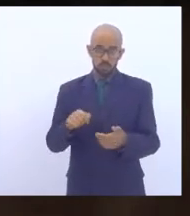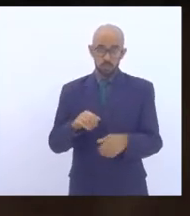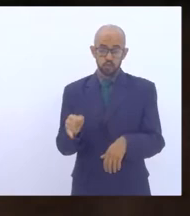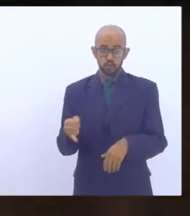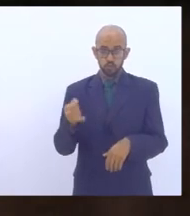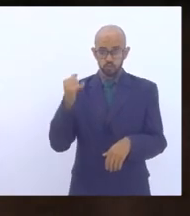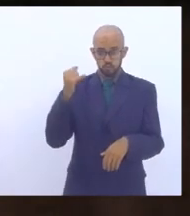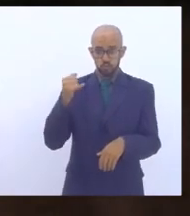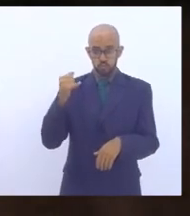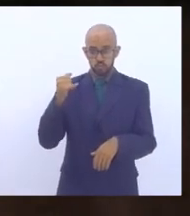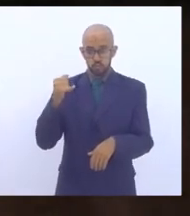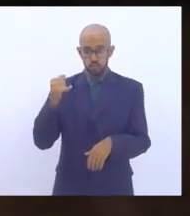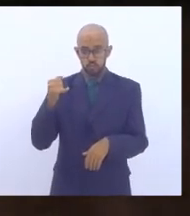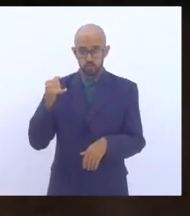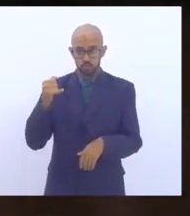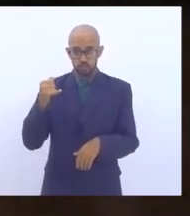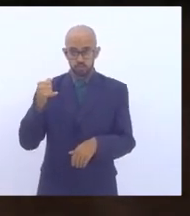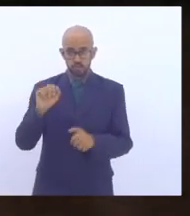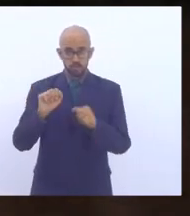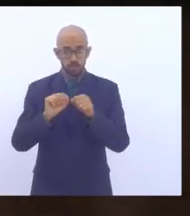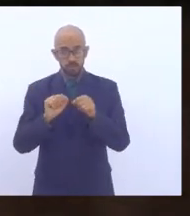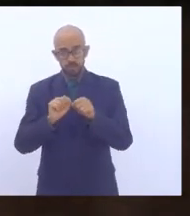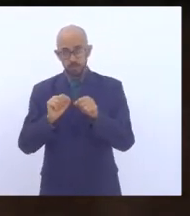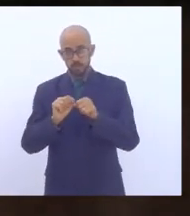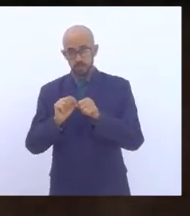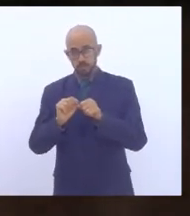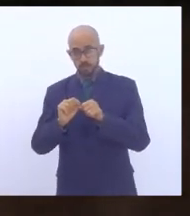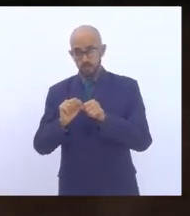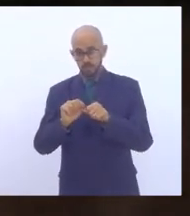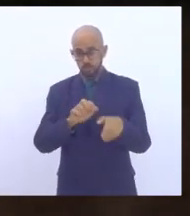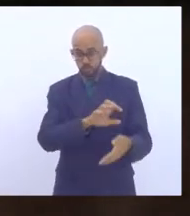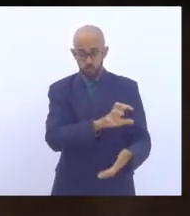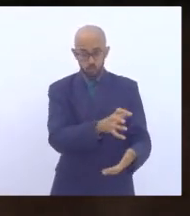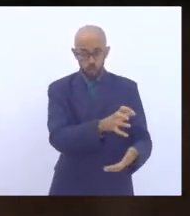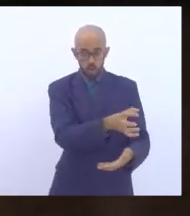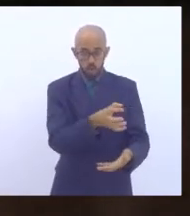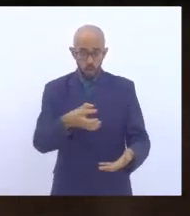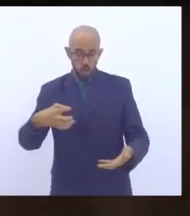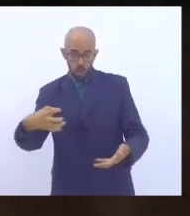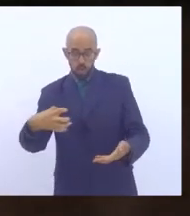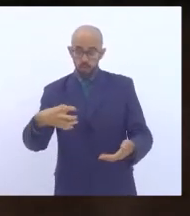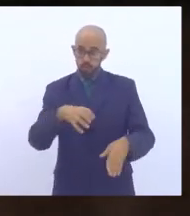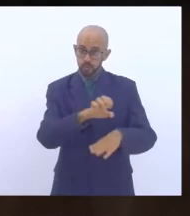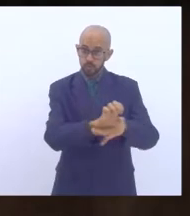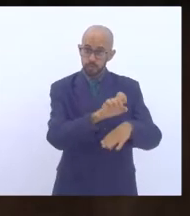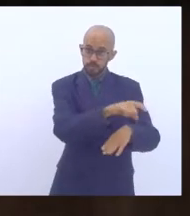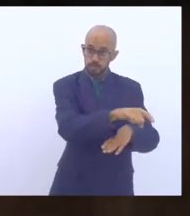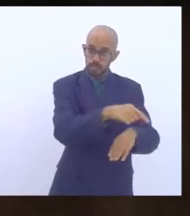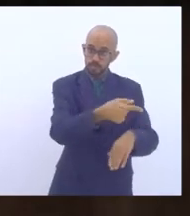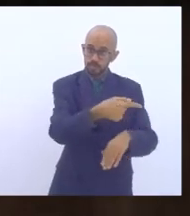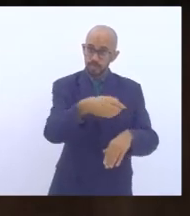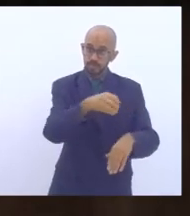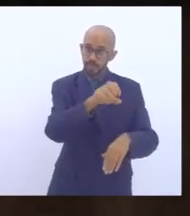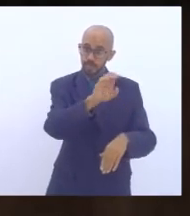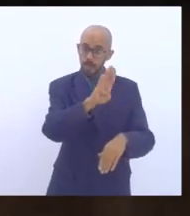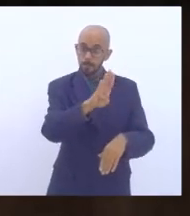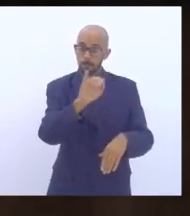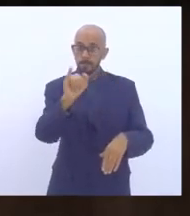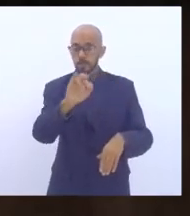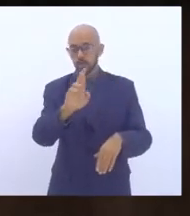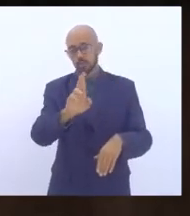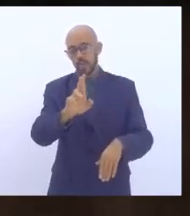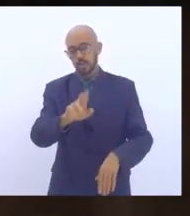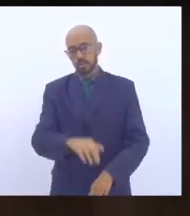juros Oi tá levando dos cofres do Estado 70 bilhões de reais a